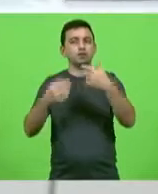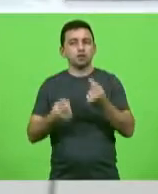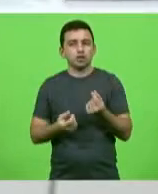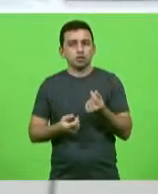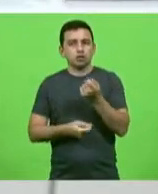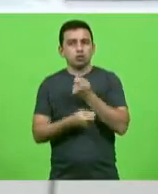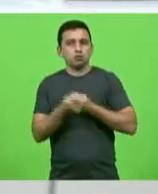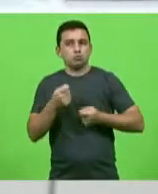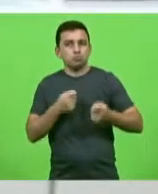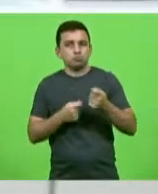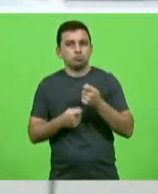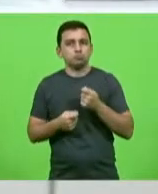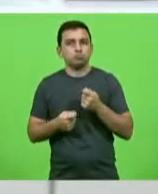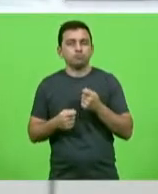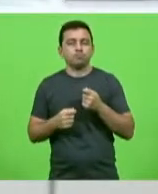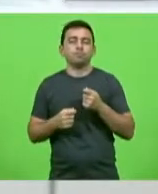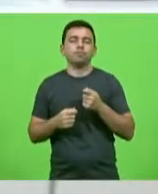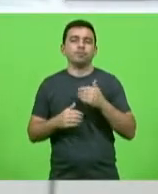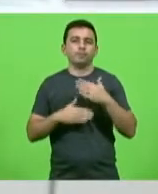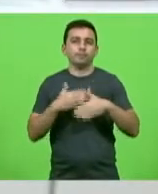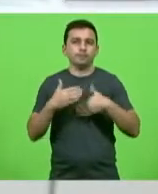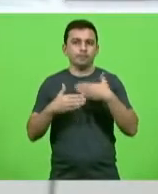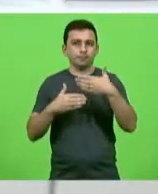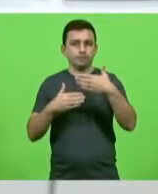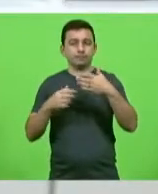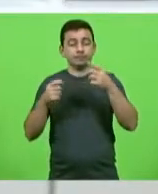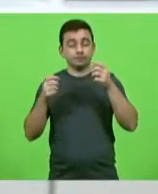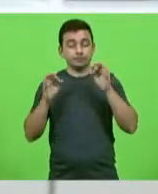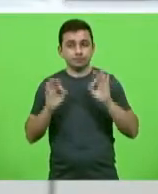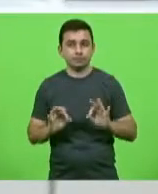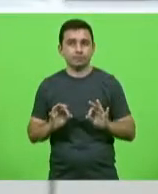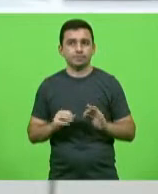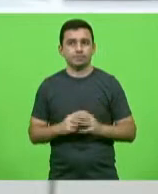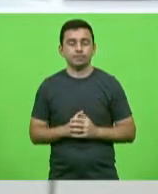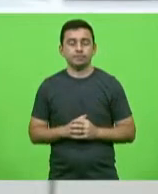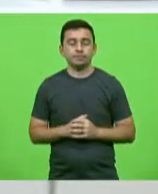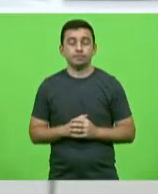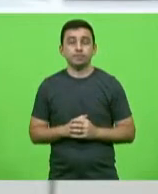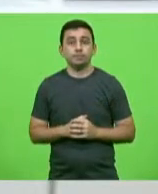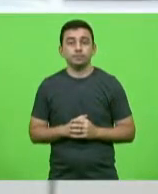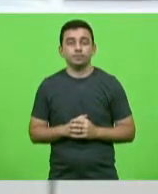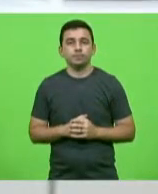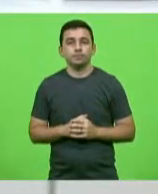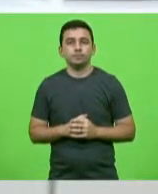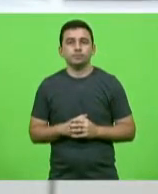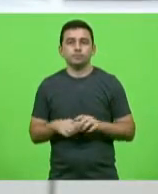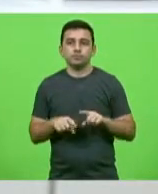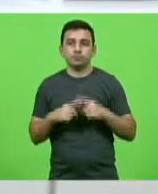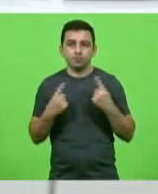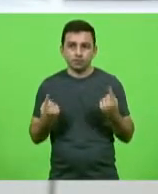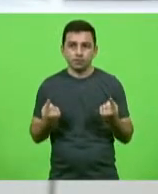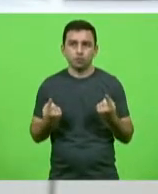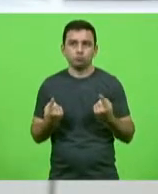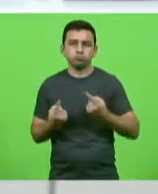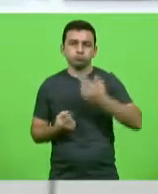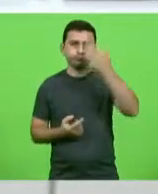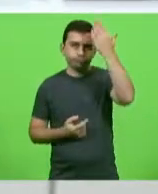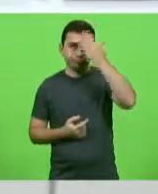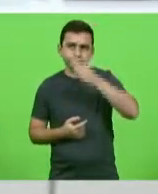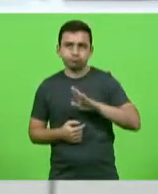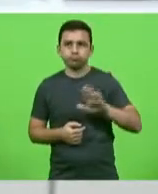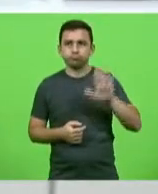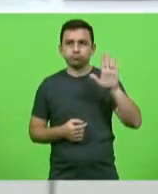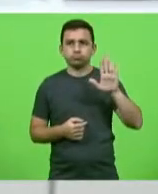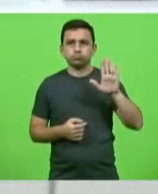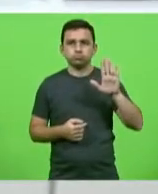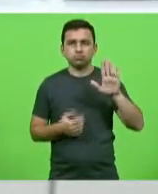crescimento e de desenvolvimento concretizados certo é que o compromisso que o rompimento